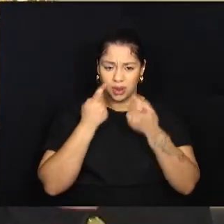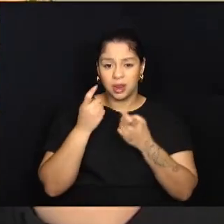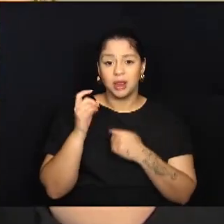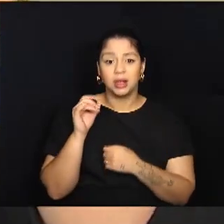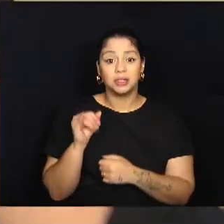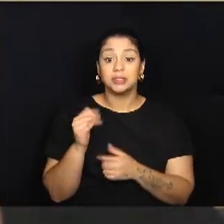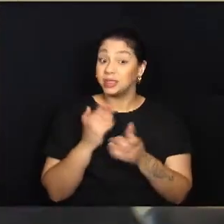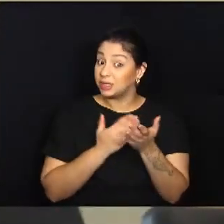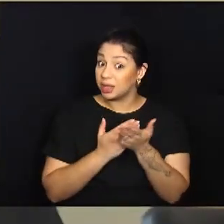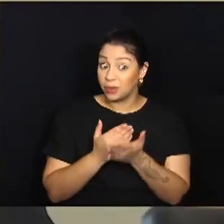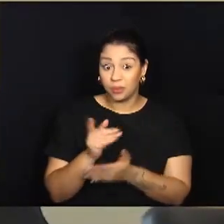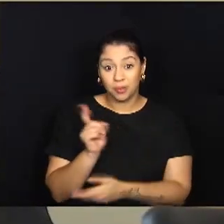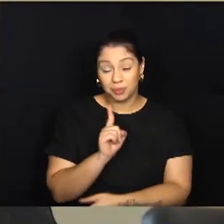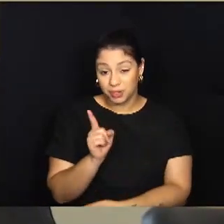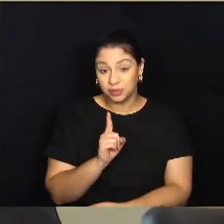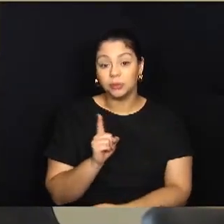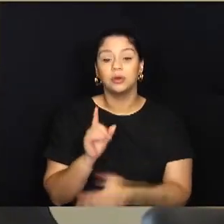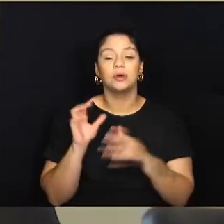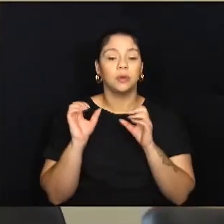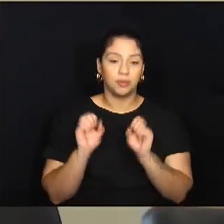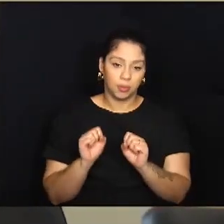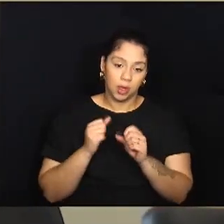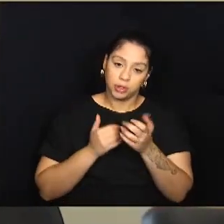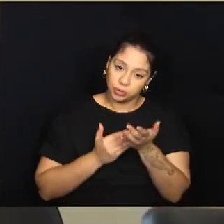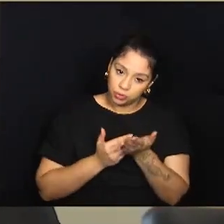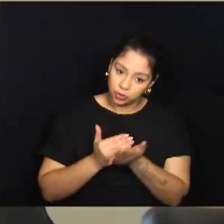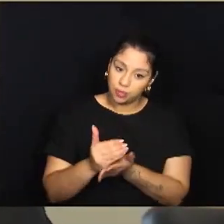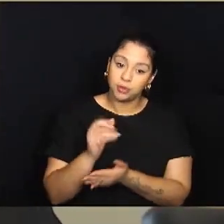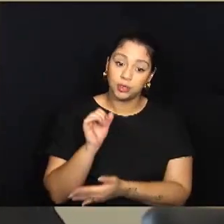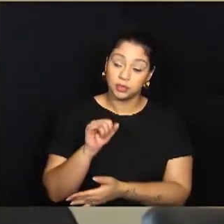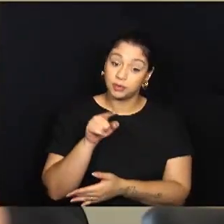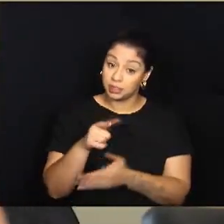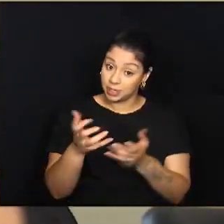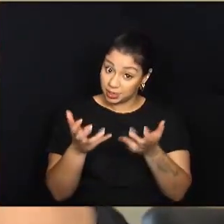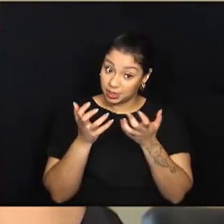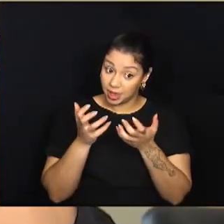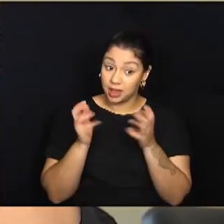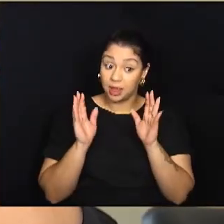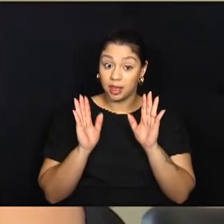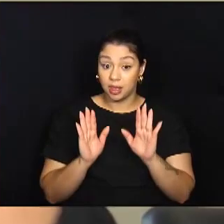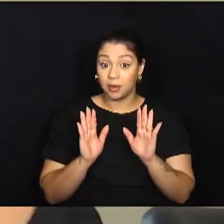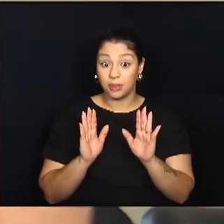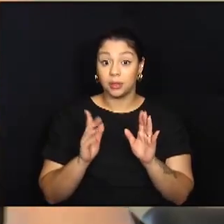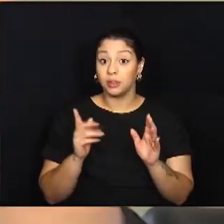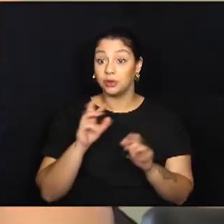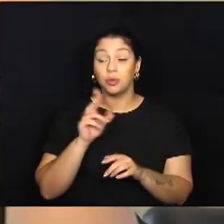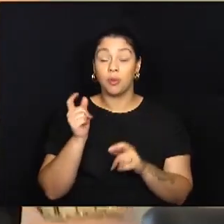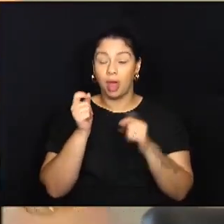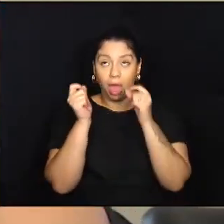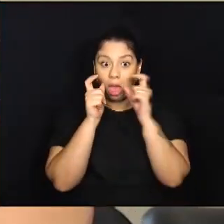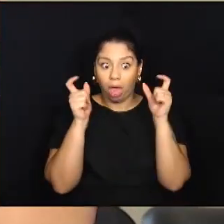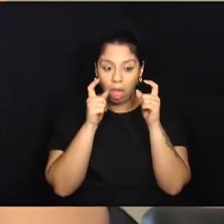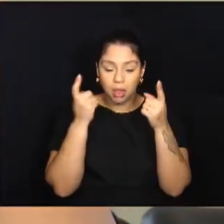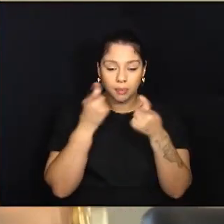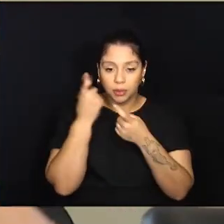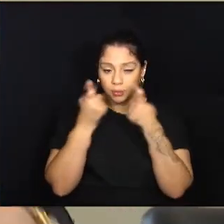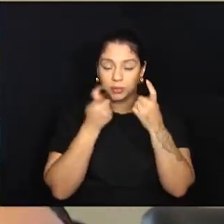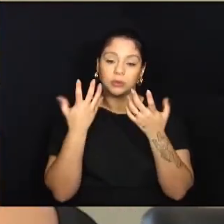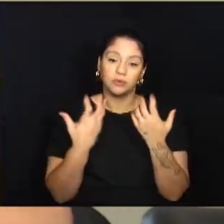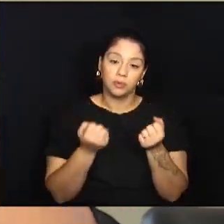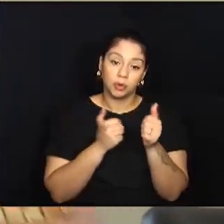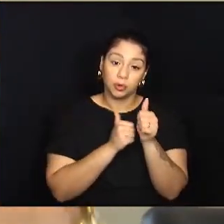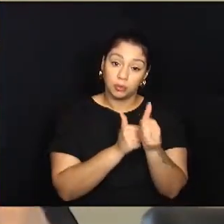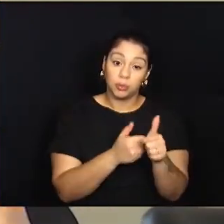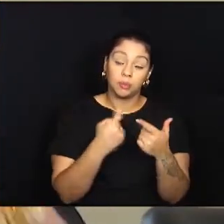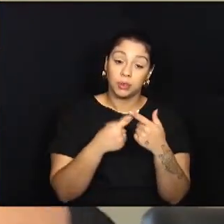nem começou ainda, você pode dar teu primeiro passo se você quiser, mas sem alarmes, gente. Vamos ficar acompanhando, porque é um projeto de